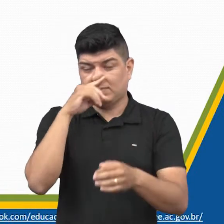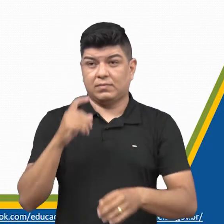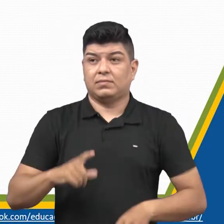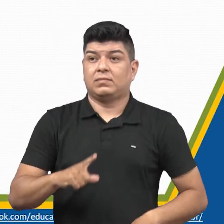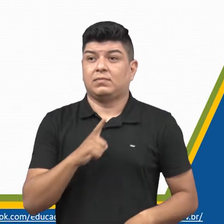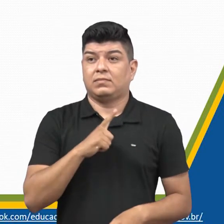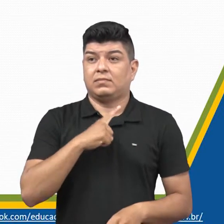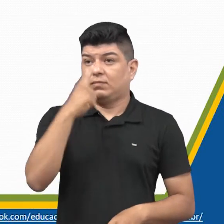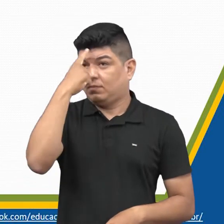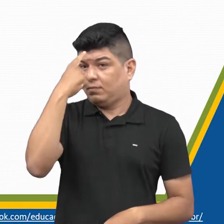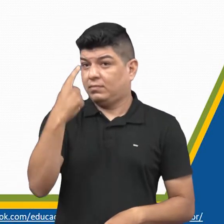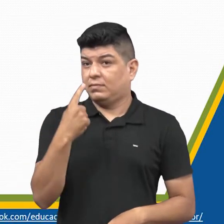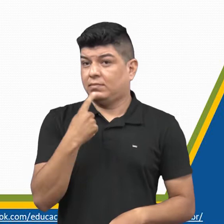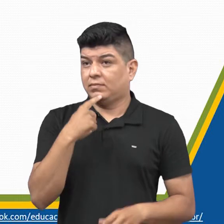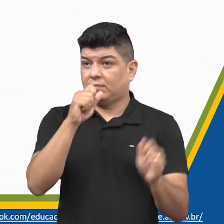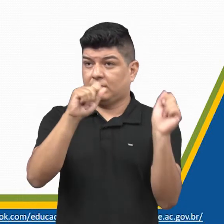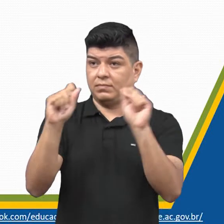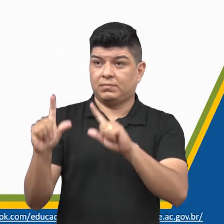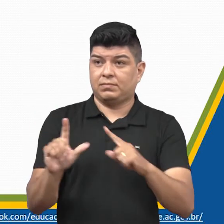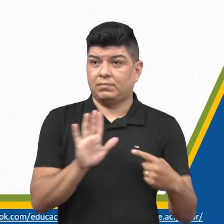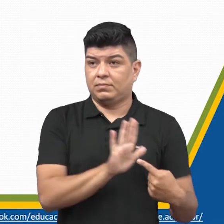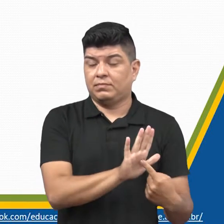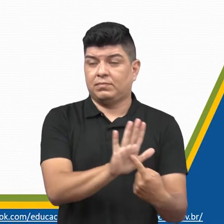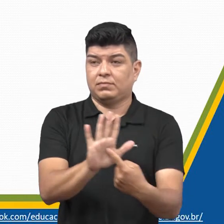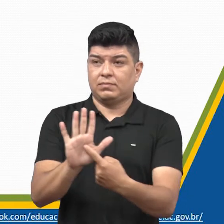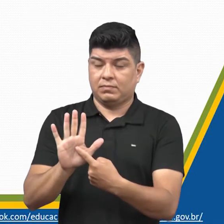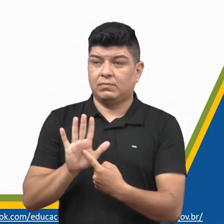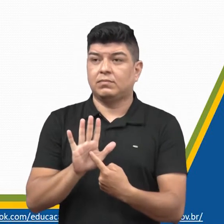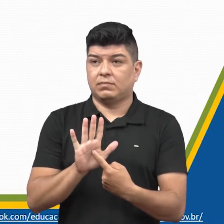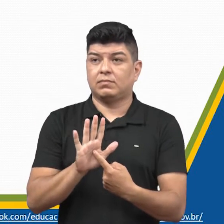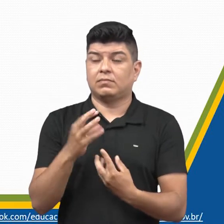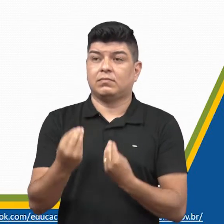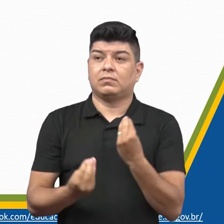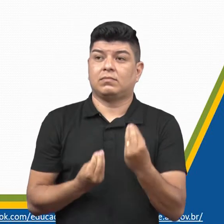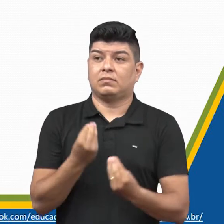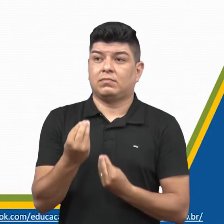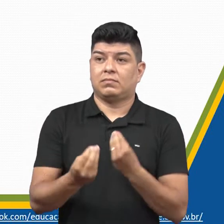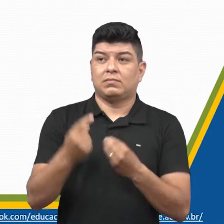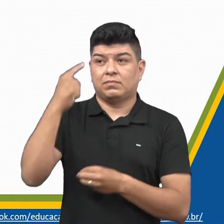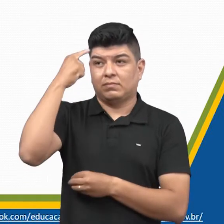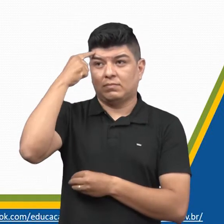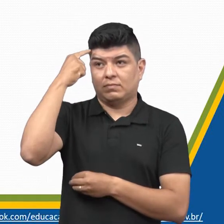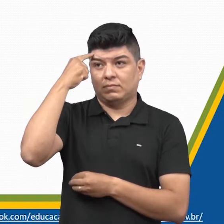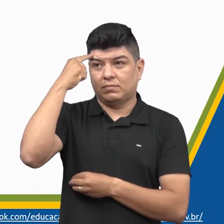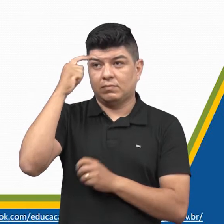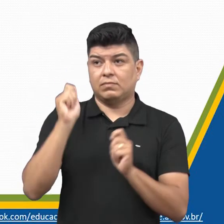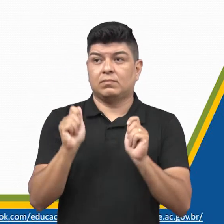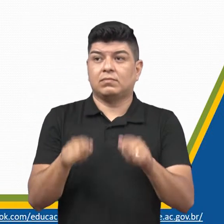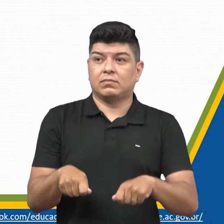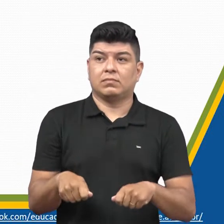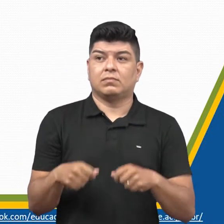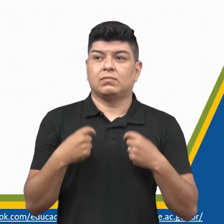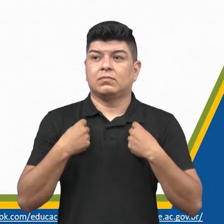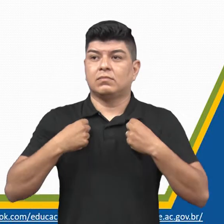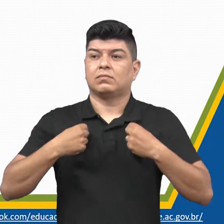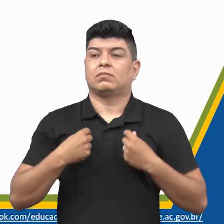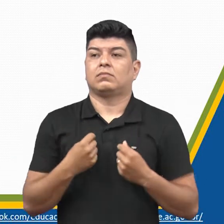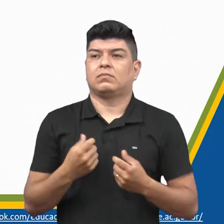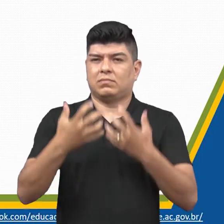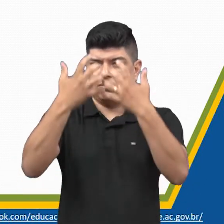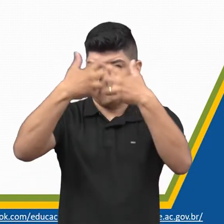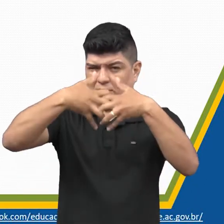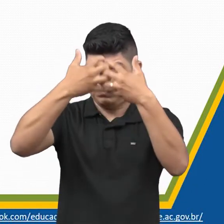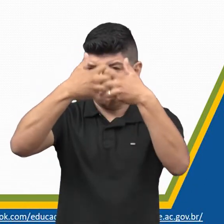aí uma imagem que mostra aí como que a nossa mente ela pode ser